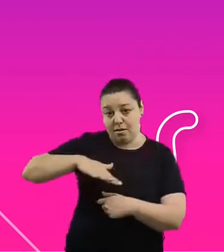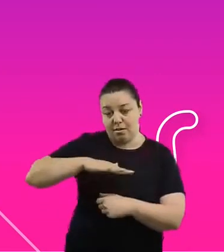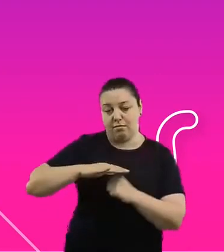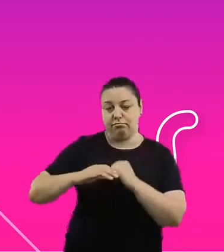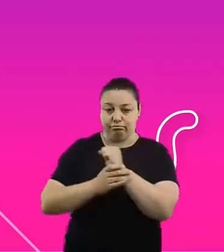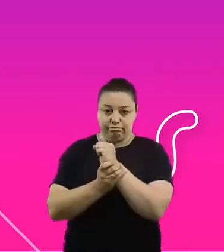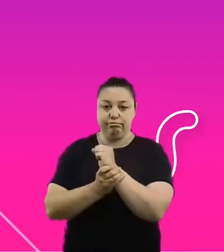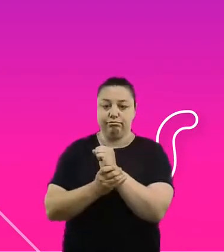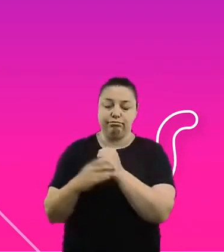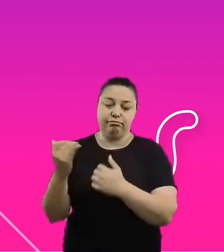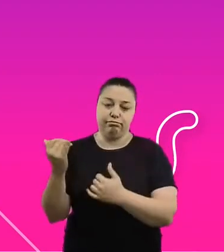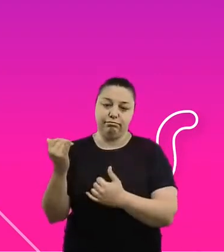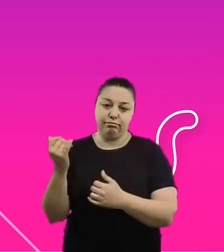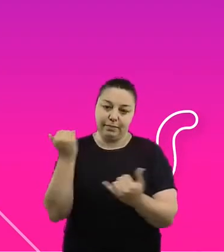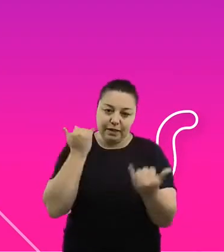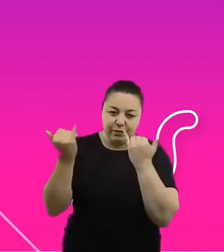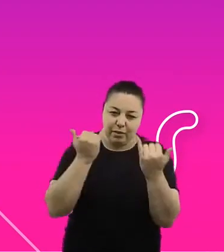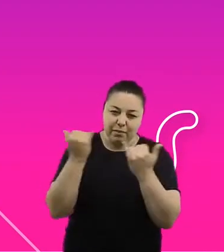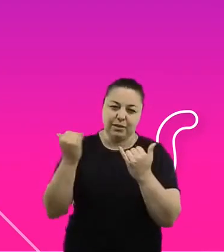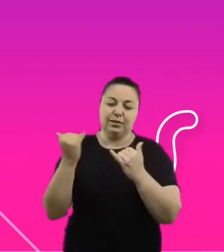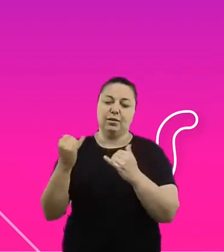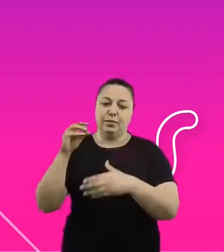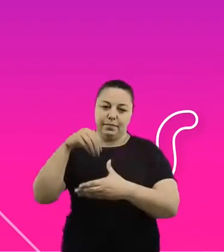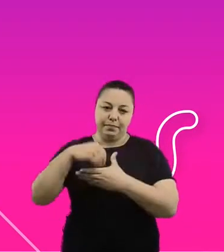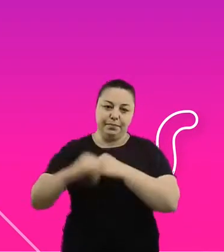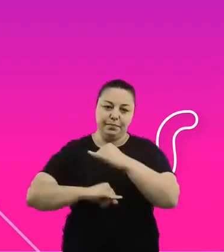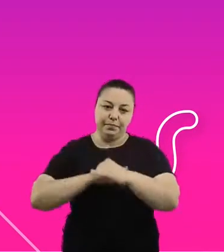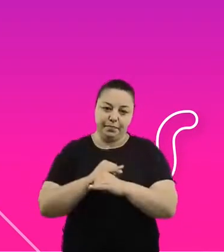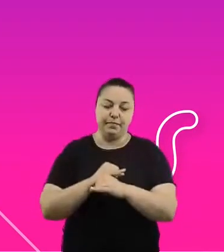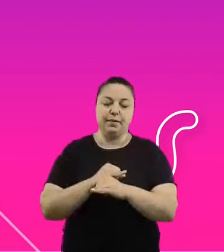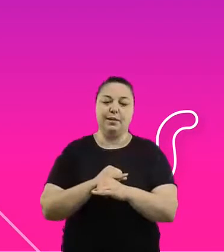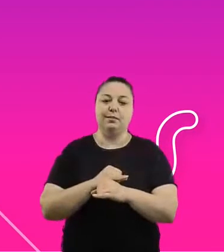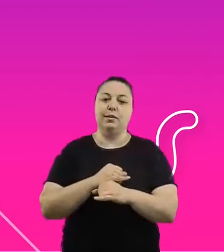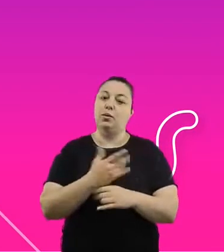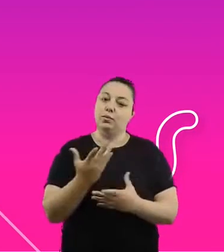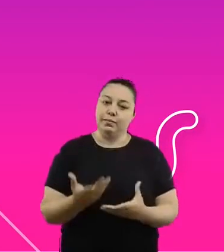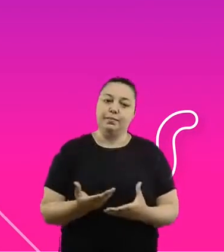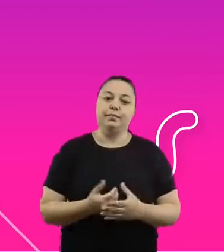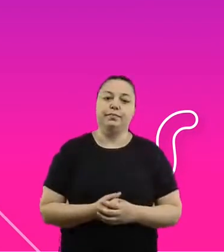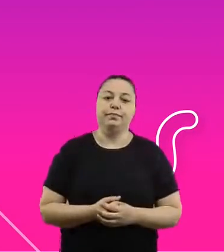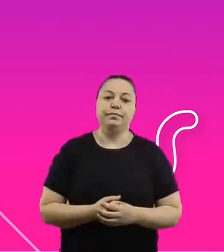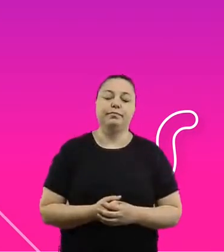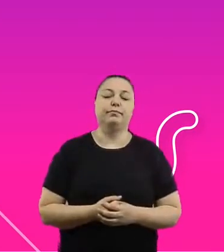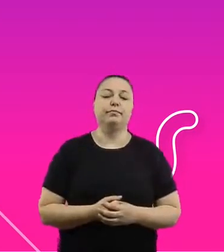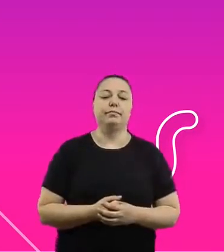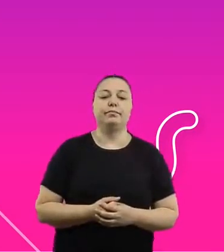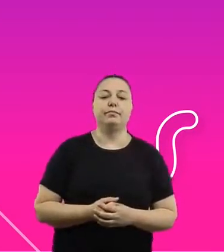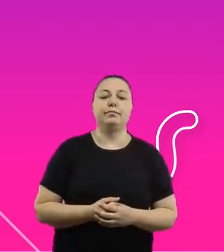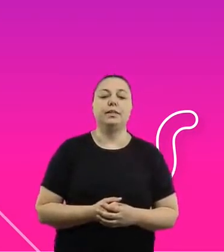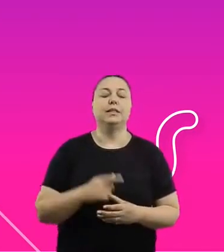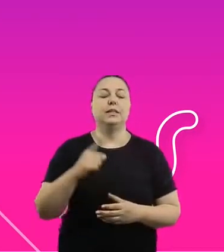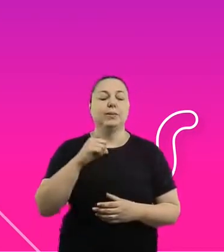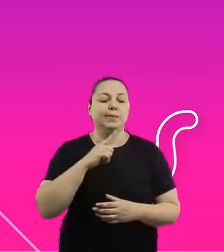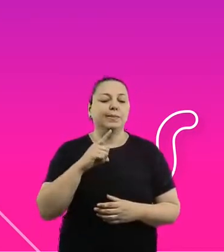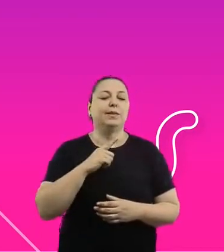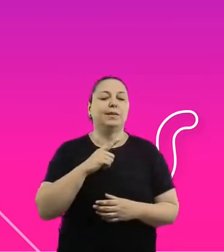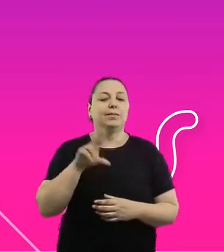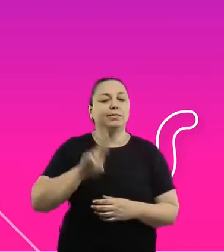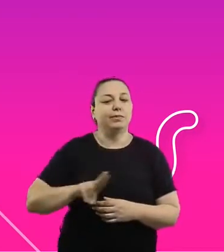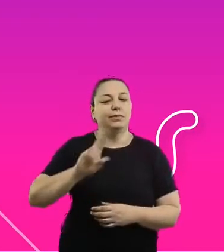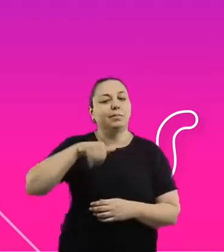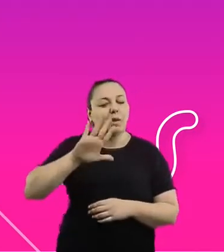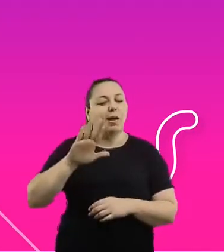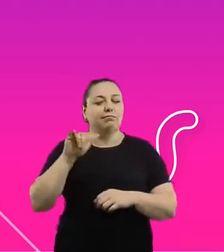também alguns desses têm ido muito mais para o lado da fraude digital, dos golpes e tudo mais,